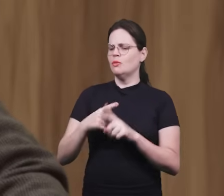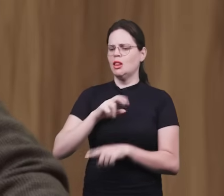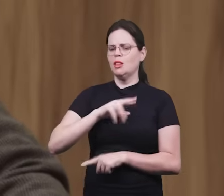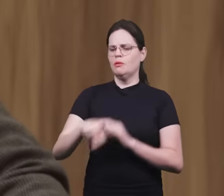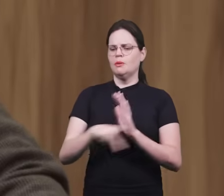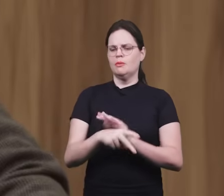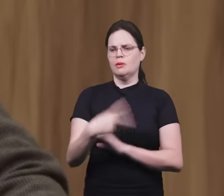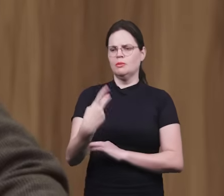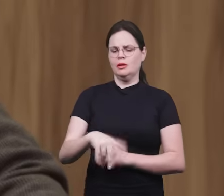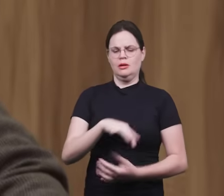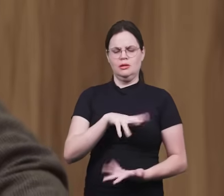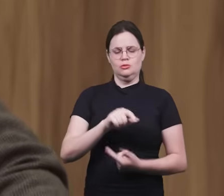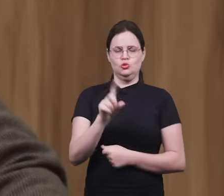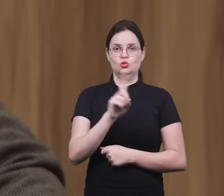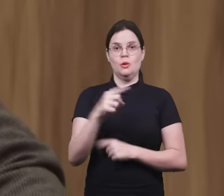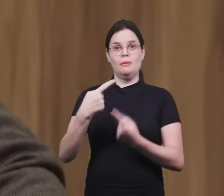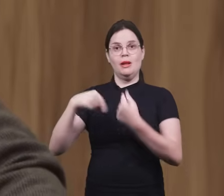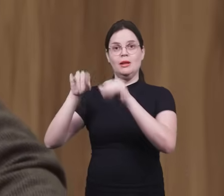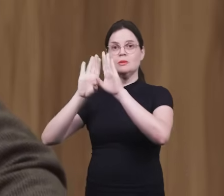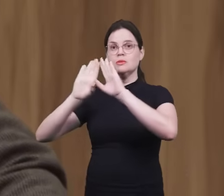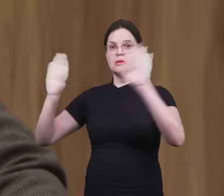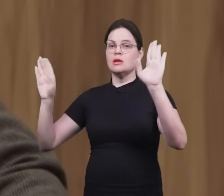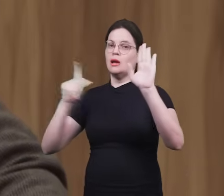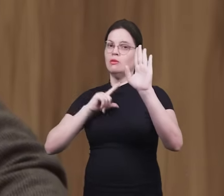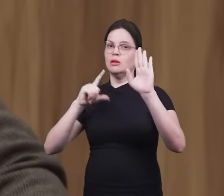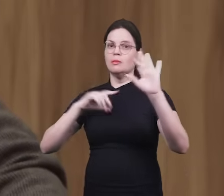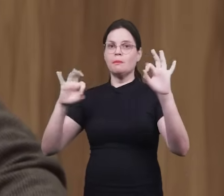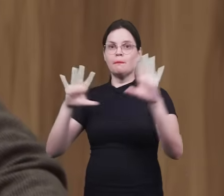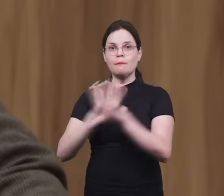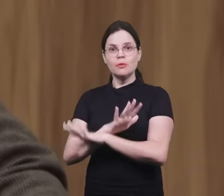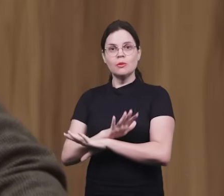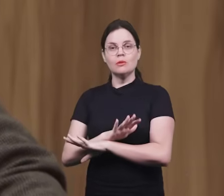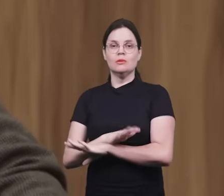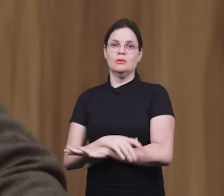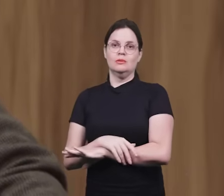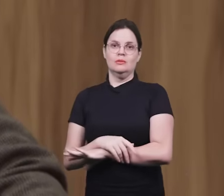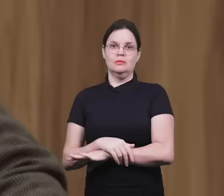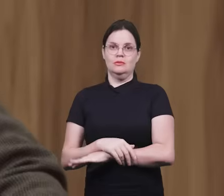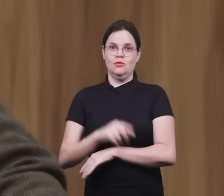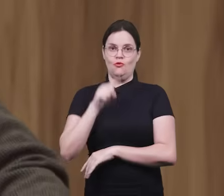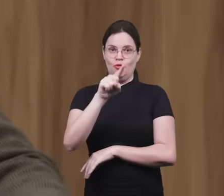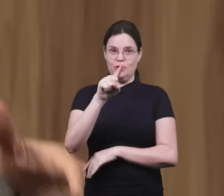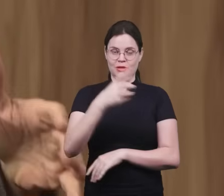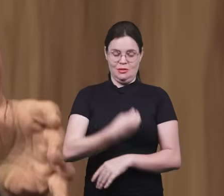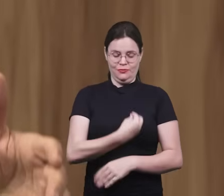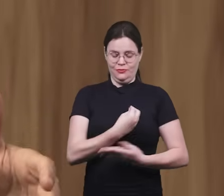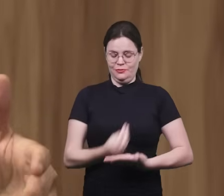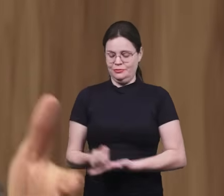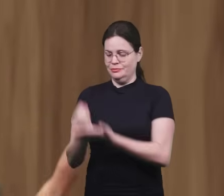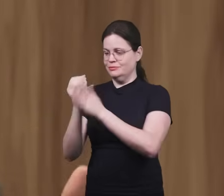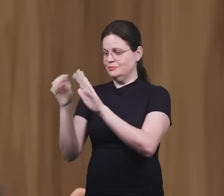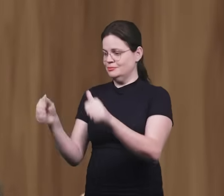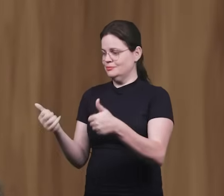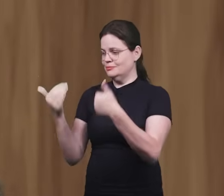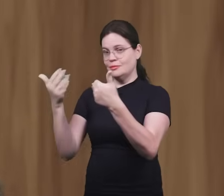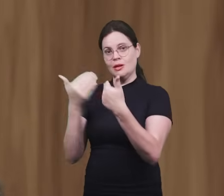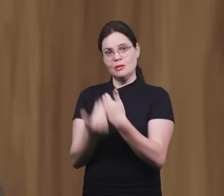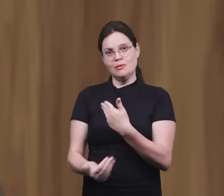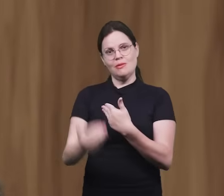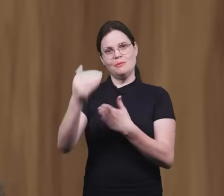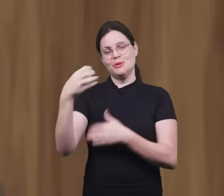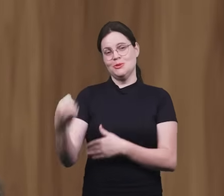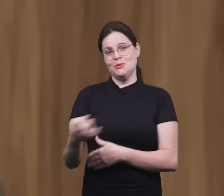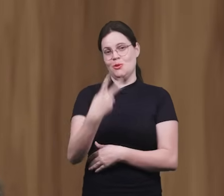cidadãos deste mundo, eles eram cidadãos dos céus. Glória a Deus. Quando você se entrega a Jesus, é um novo começo na sua